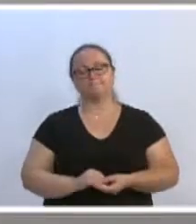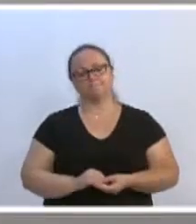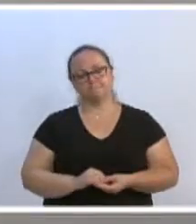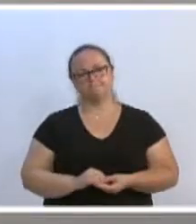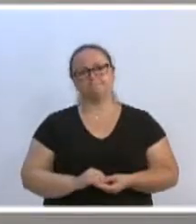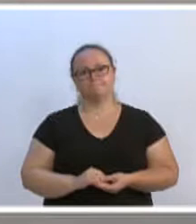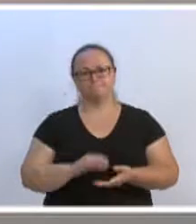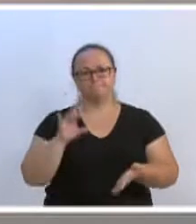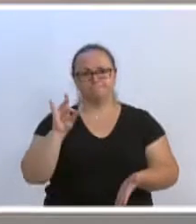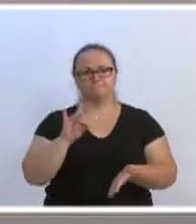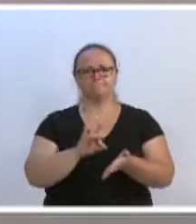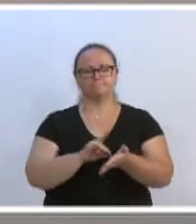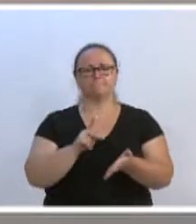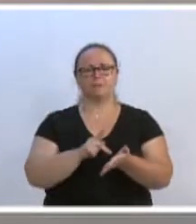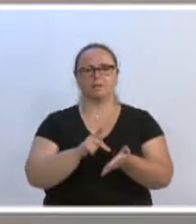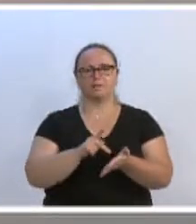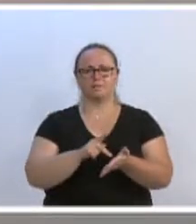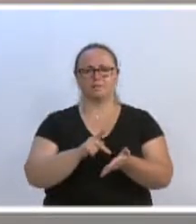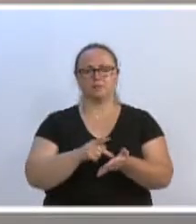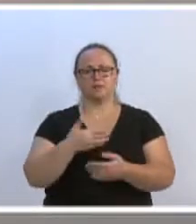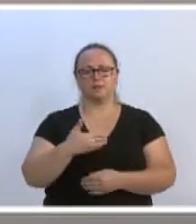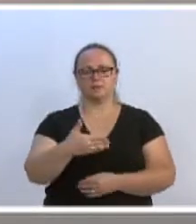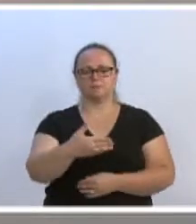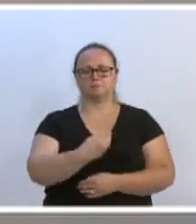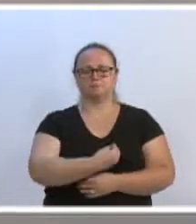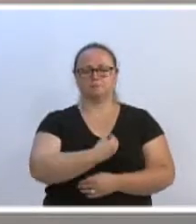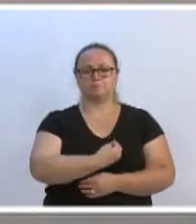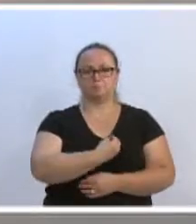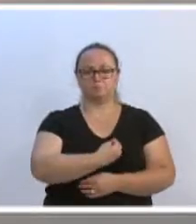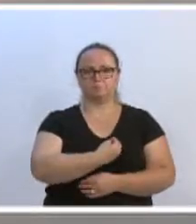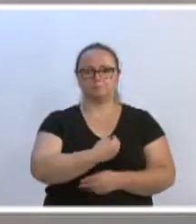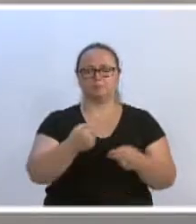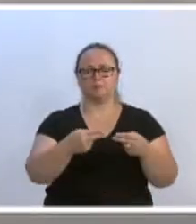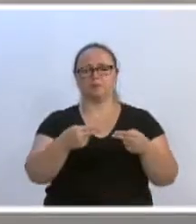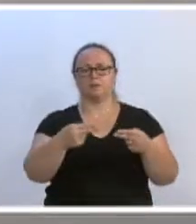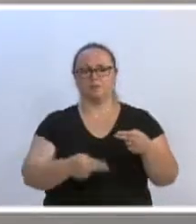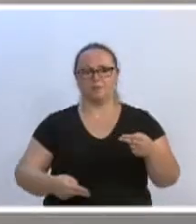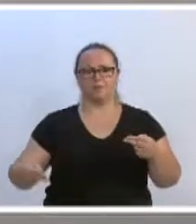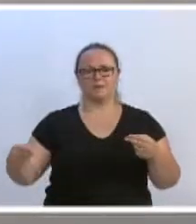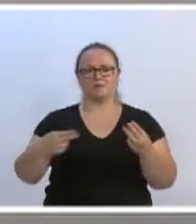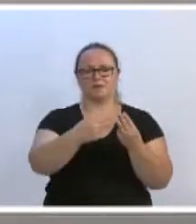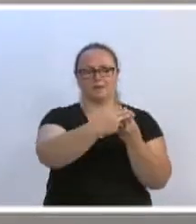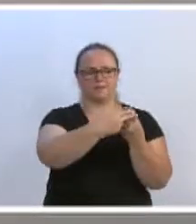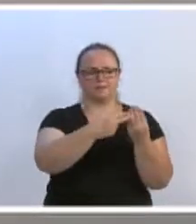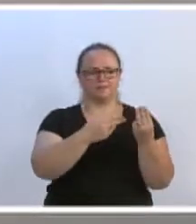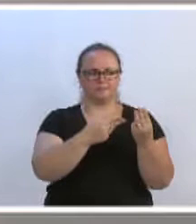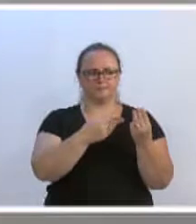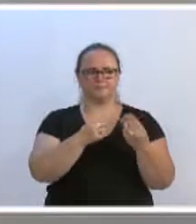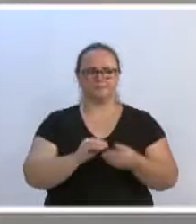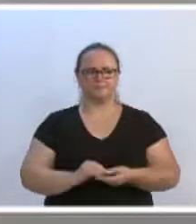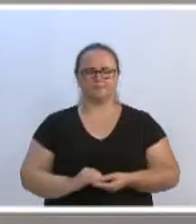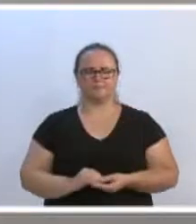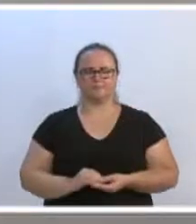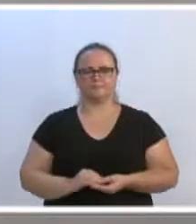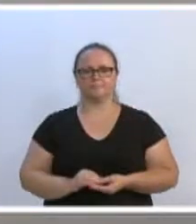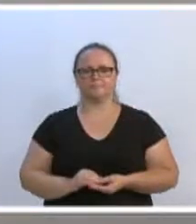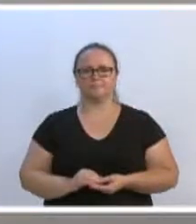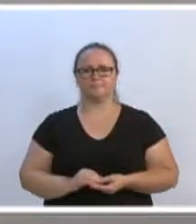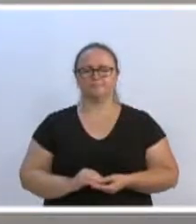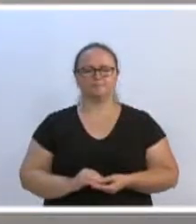realmente estive lá presente na renna inauguração e ficou